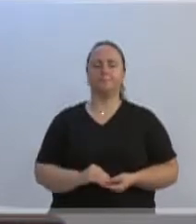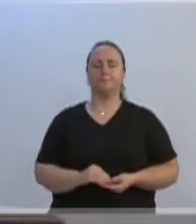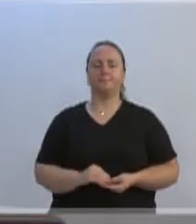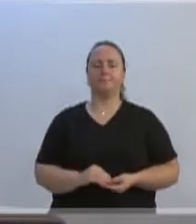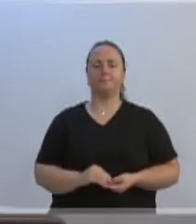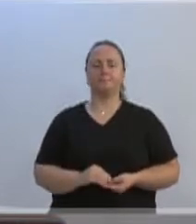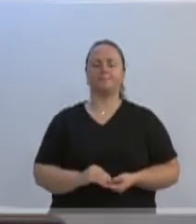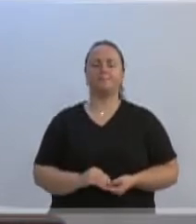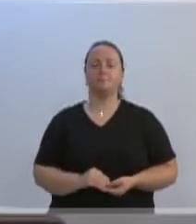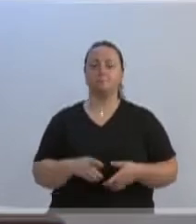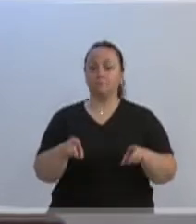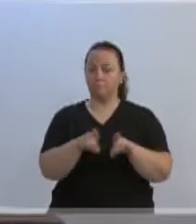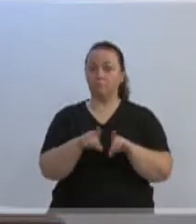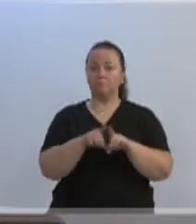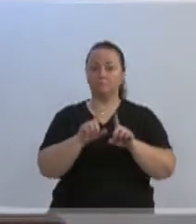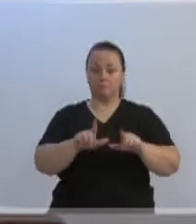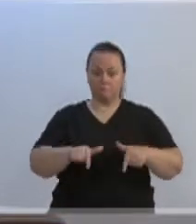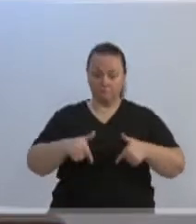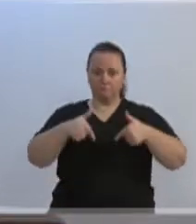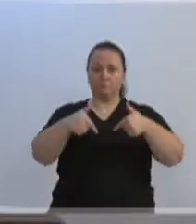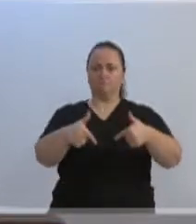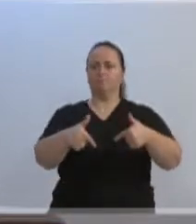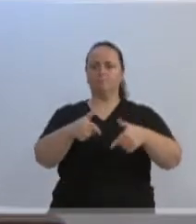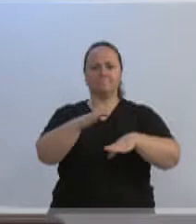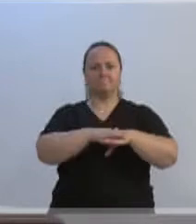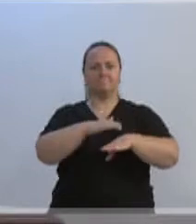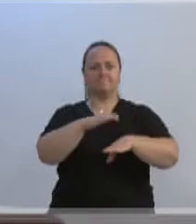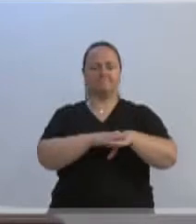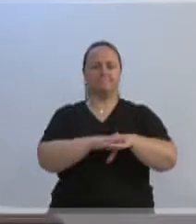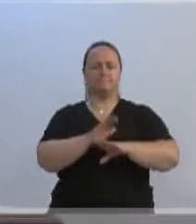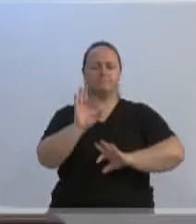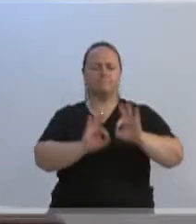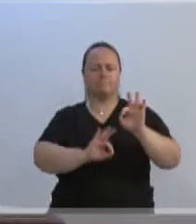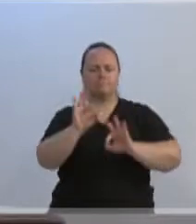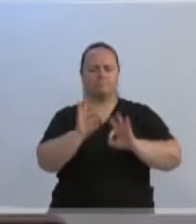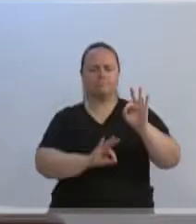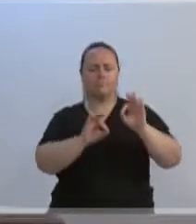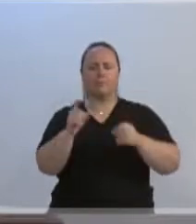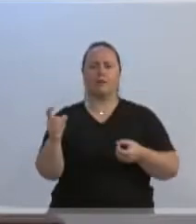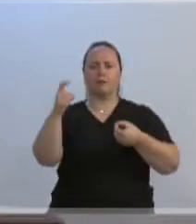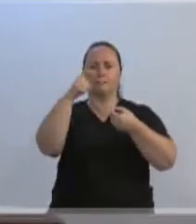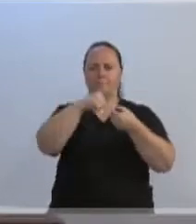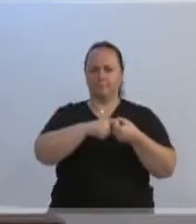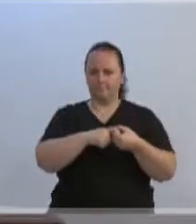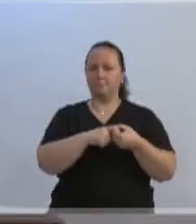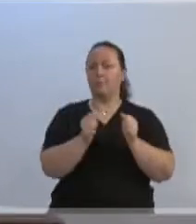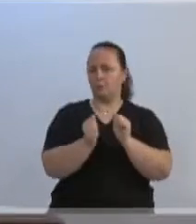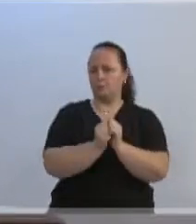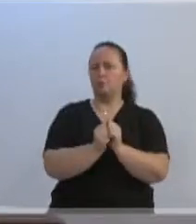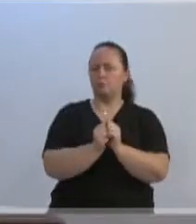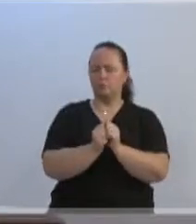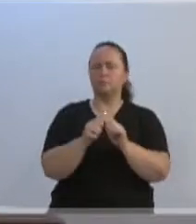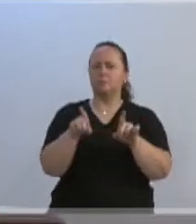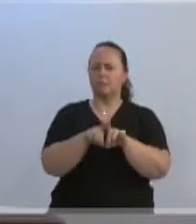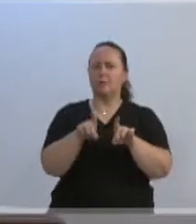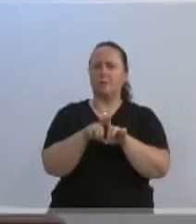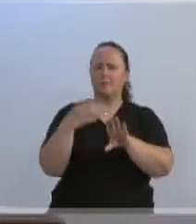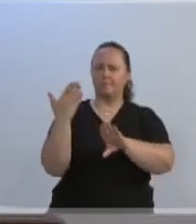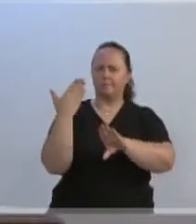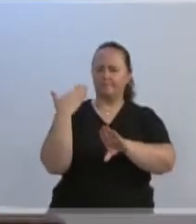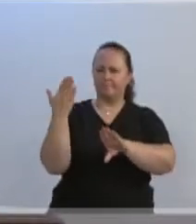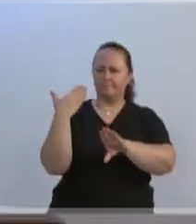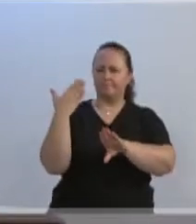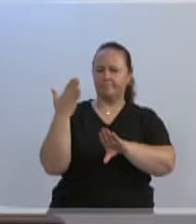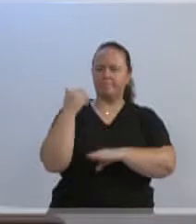ações que inclusive foram previstas através desse convênio na época através da gestão do